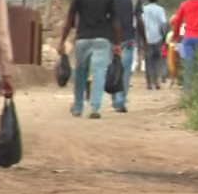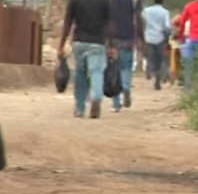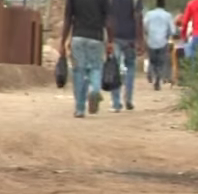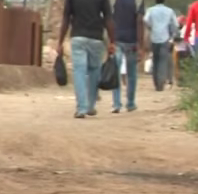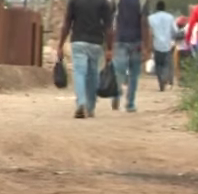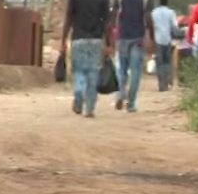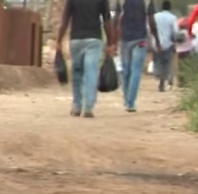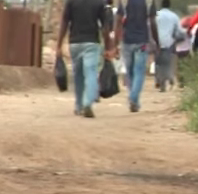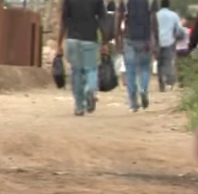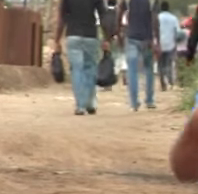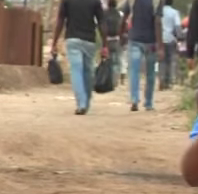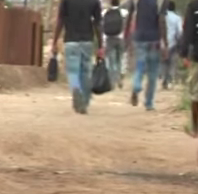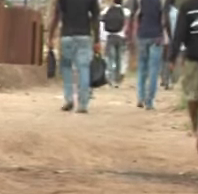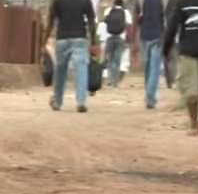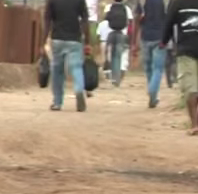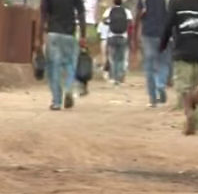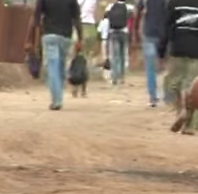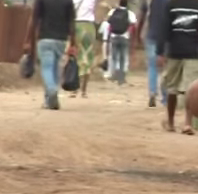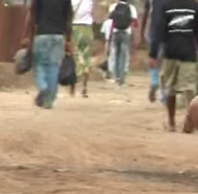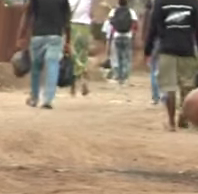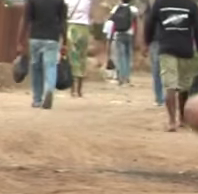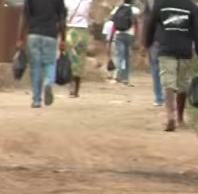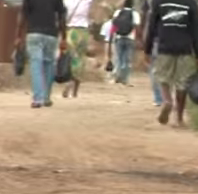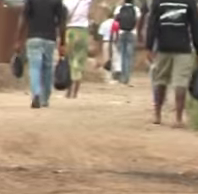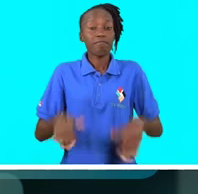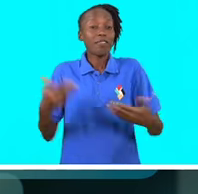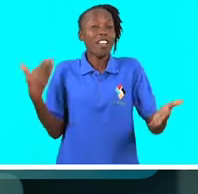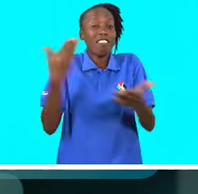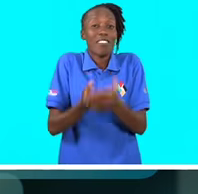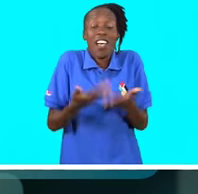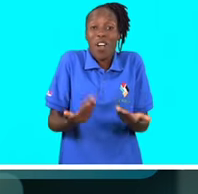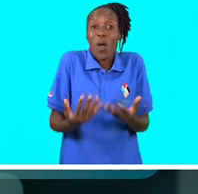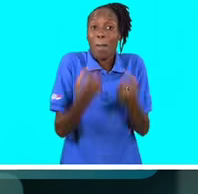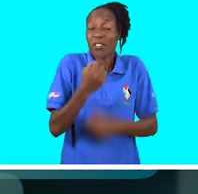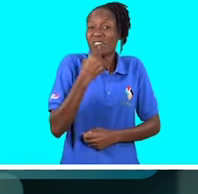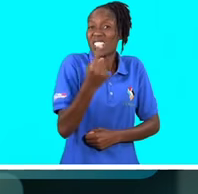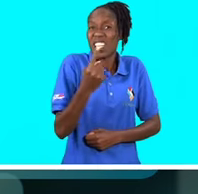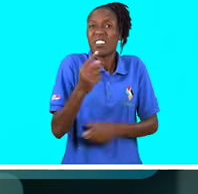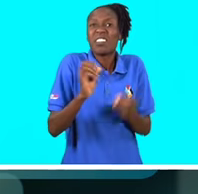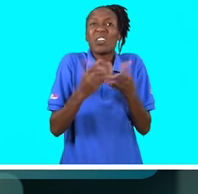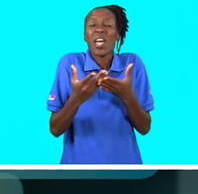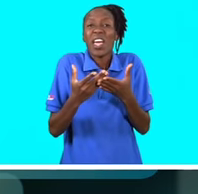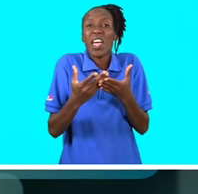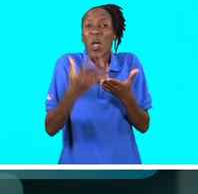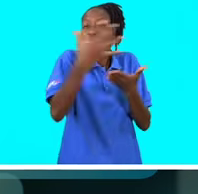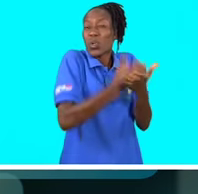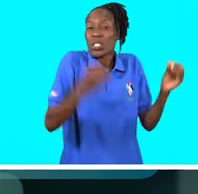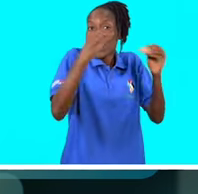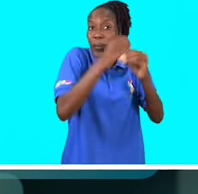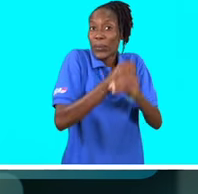falta de pessoas qualificadas para tratar do assunto. Até aqui posso dizer que ainda não conseguimos